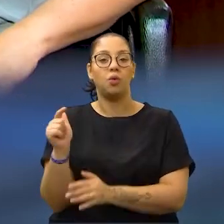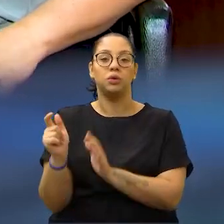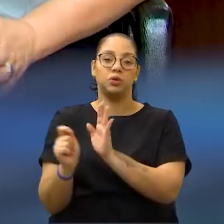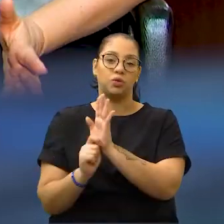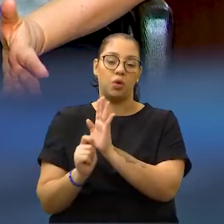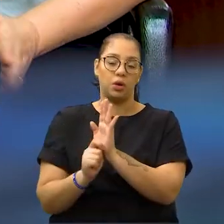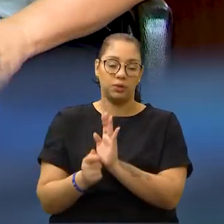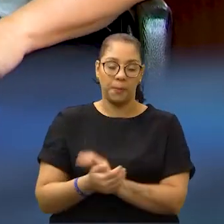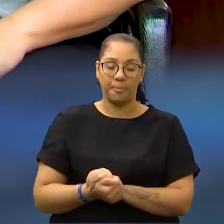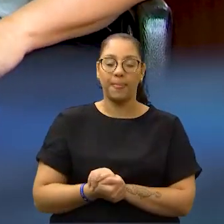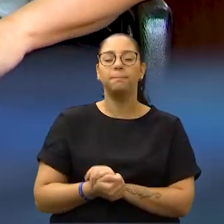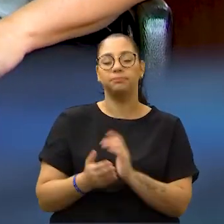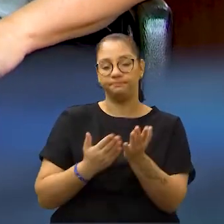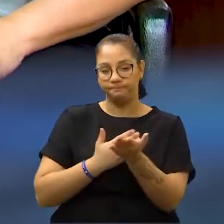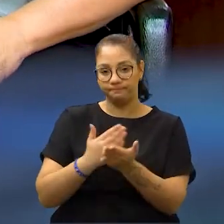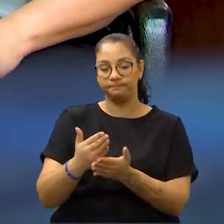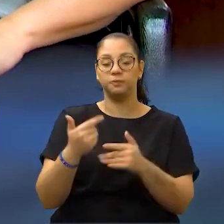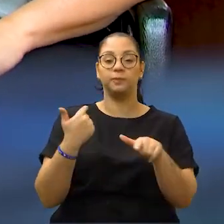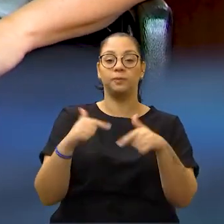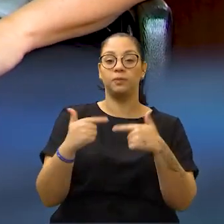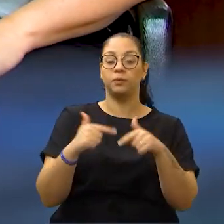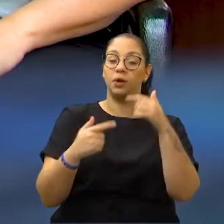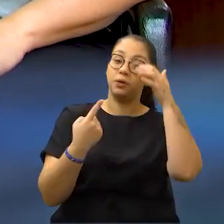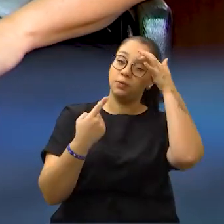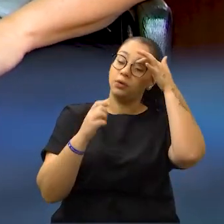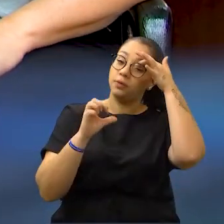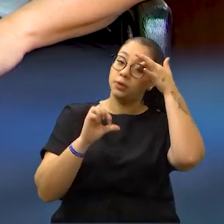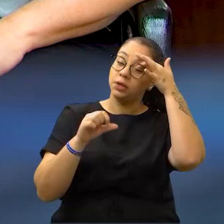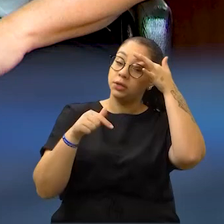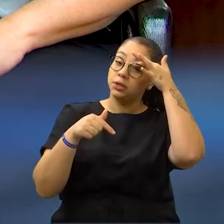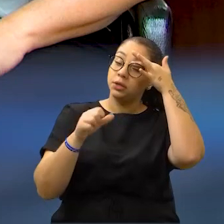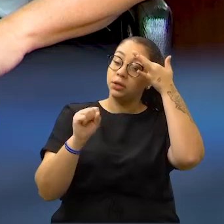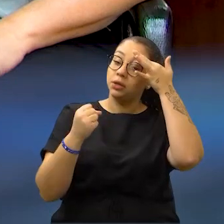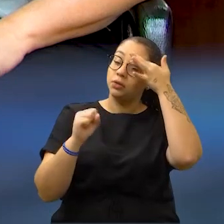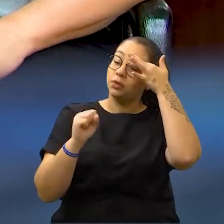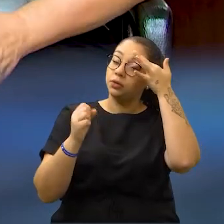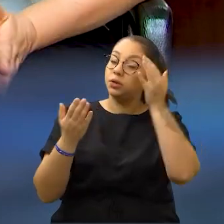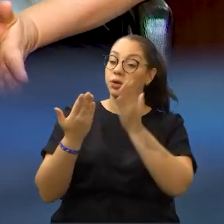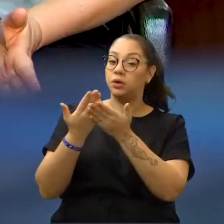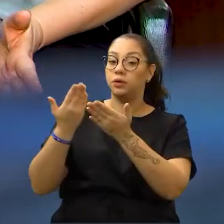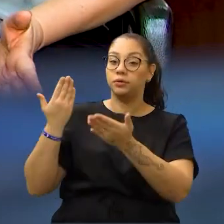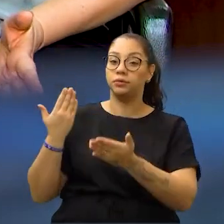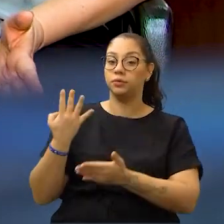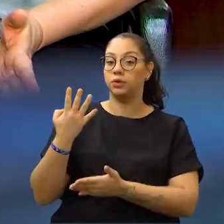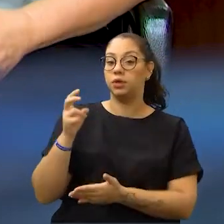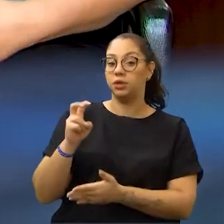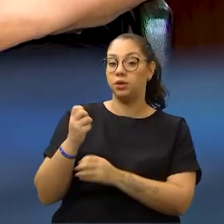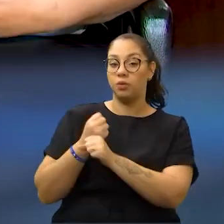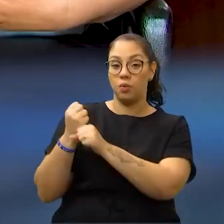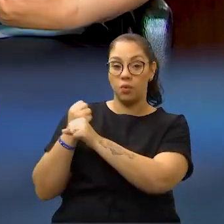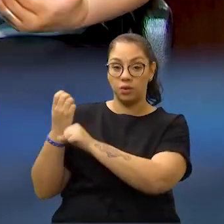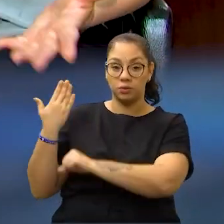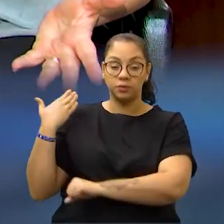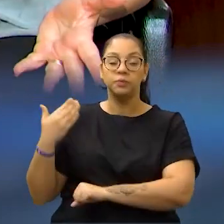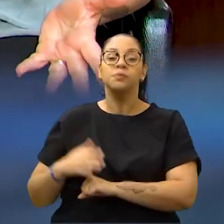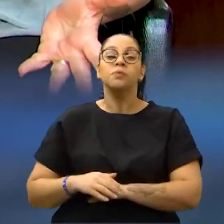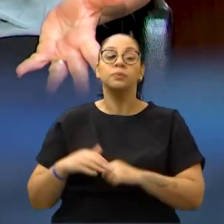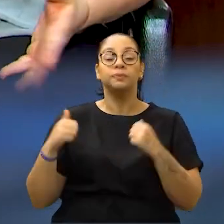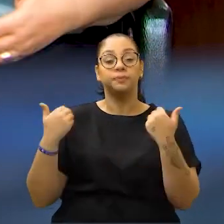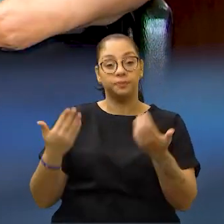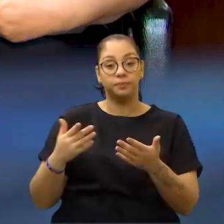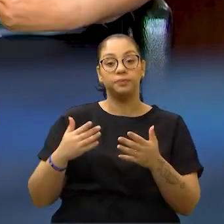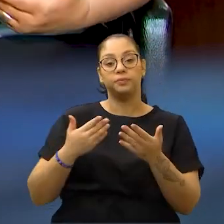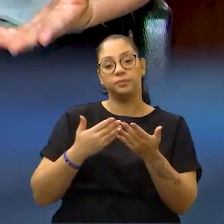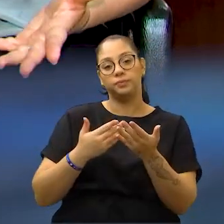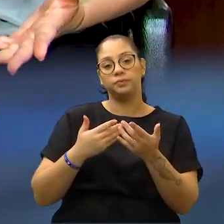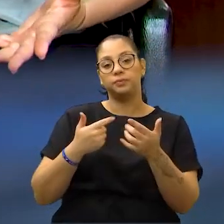drogas. E ele iniciou esse trabalho em 78, 45 anos atrás. Ao longo do tempo, começou